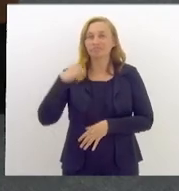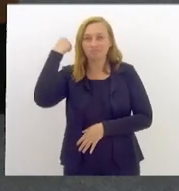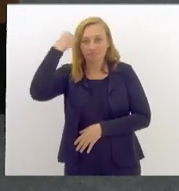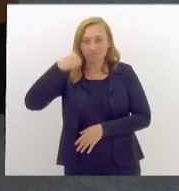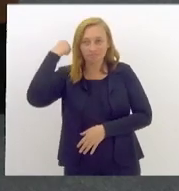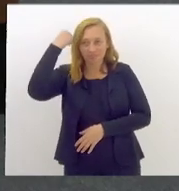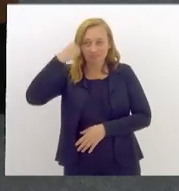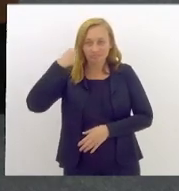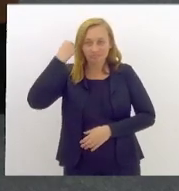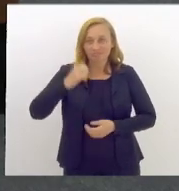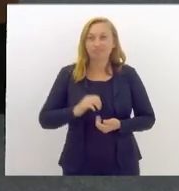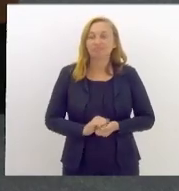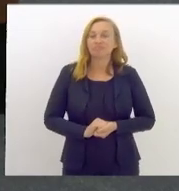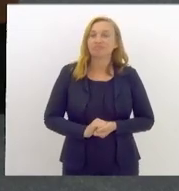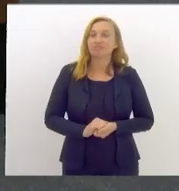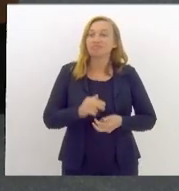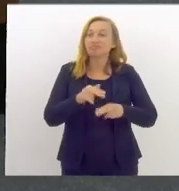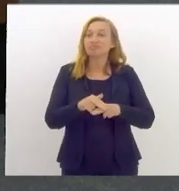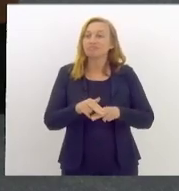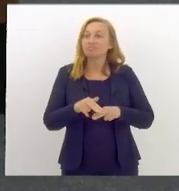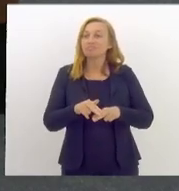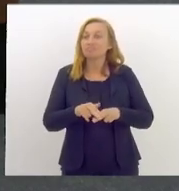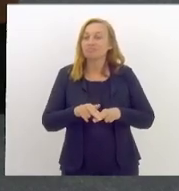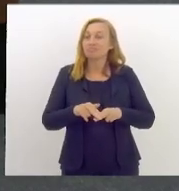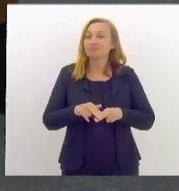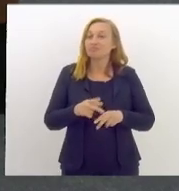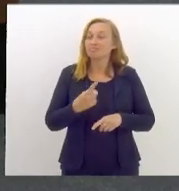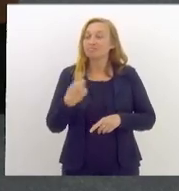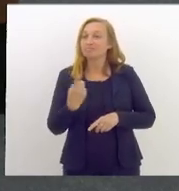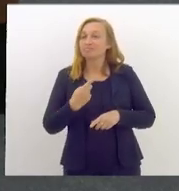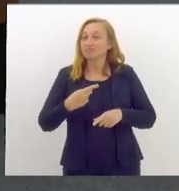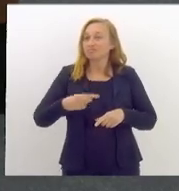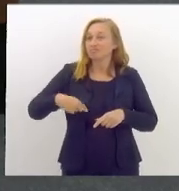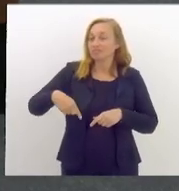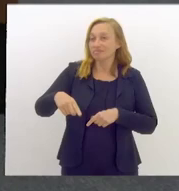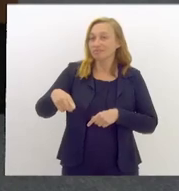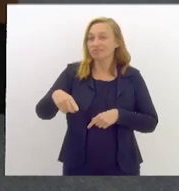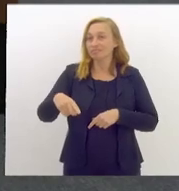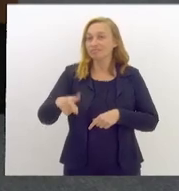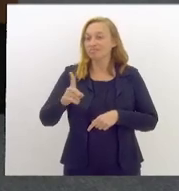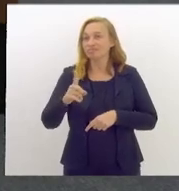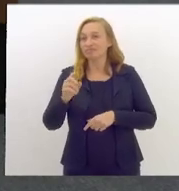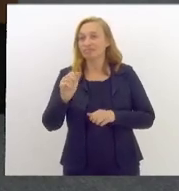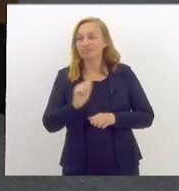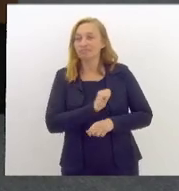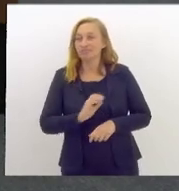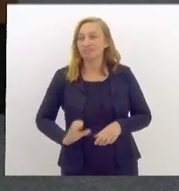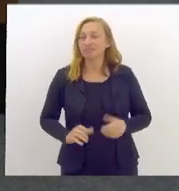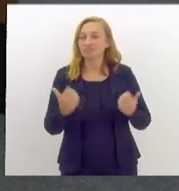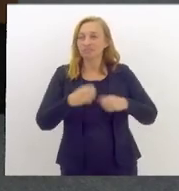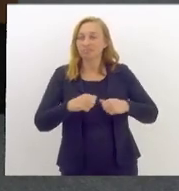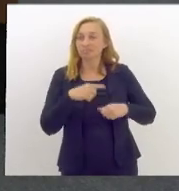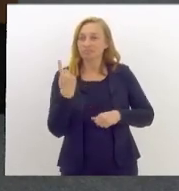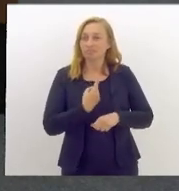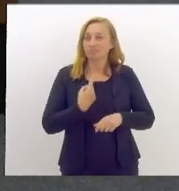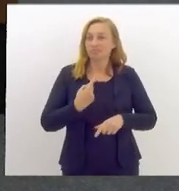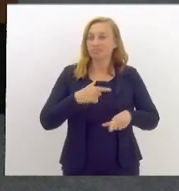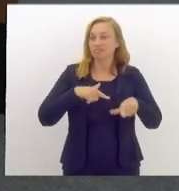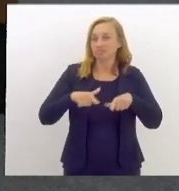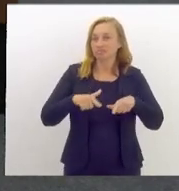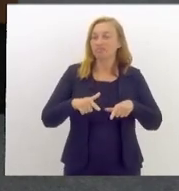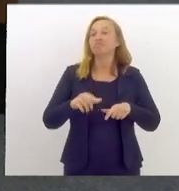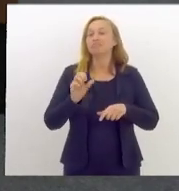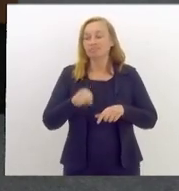da república e por onde nós passamos nós dissemos não é o André que precisa desse mandato é o estado do Rio